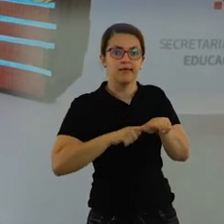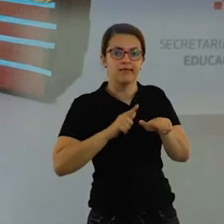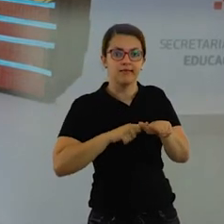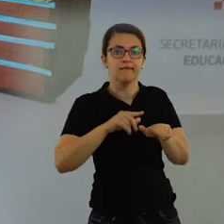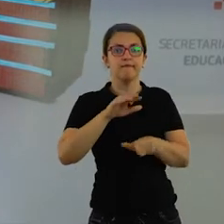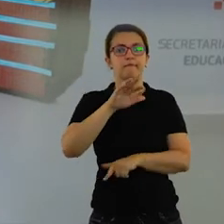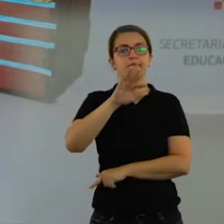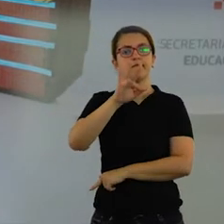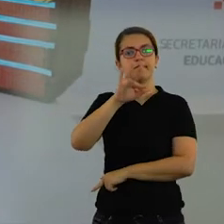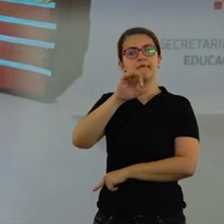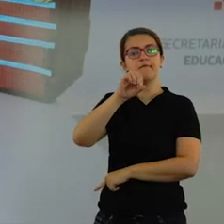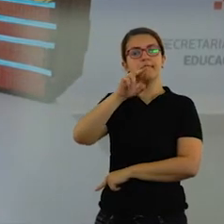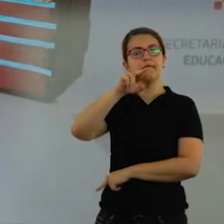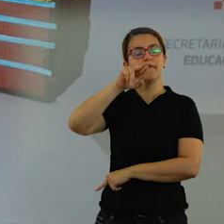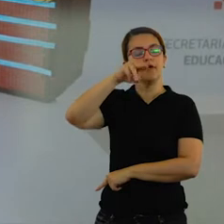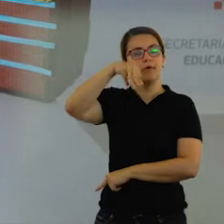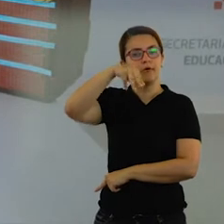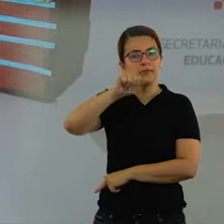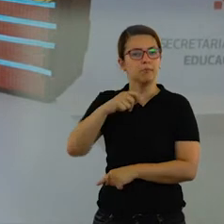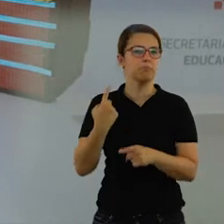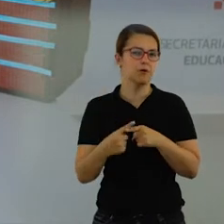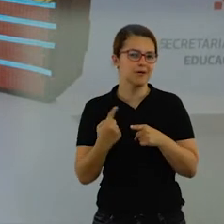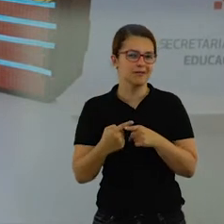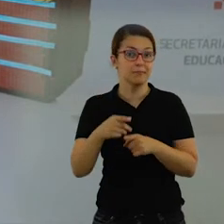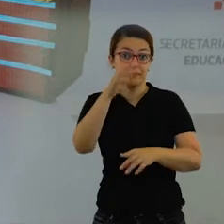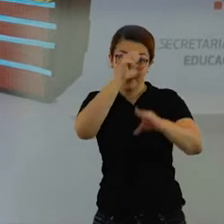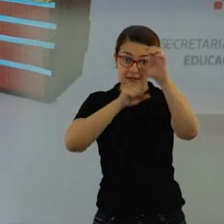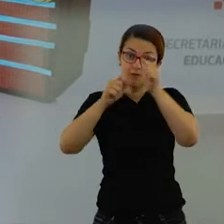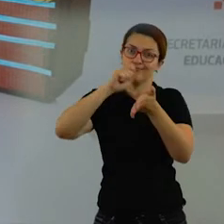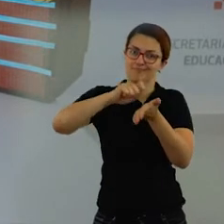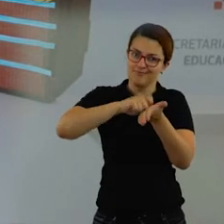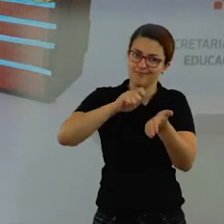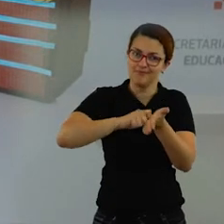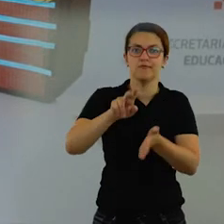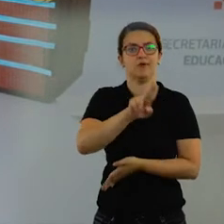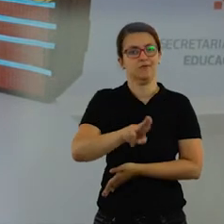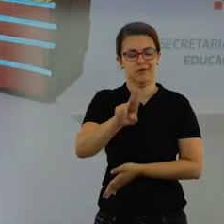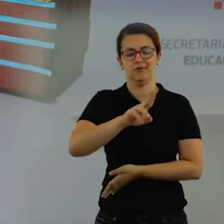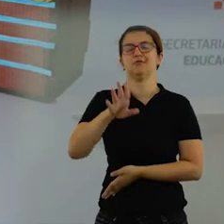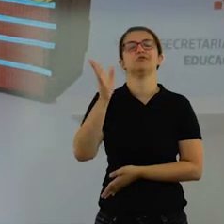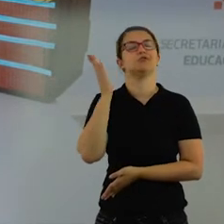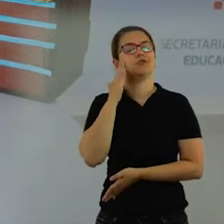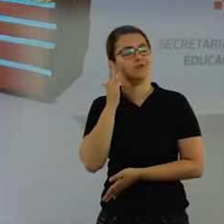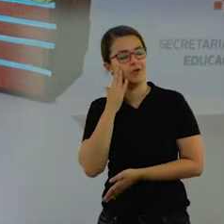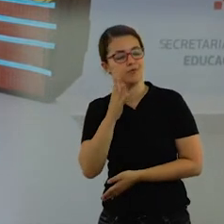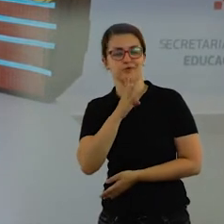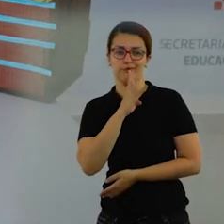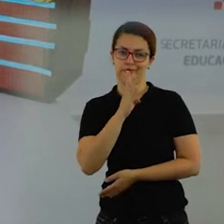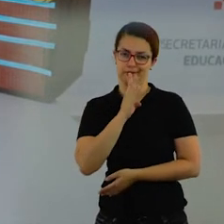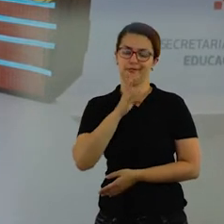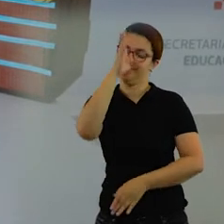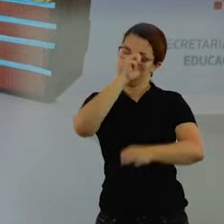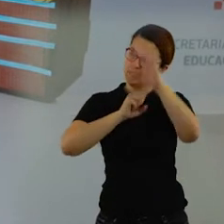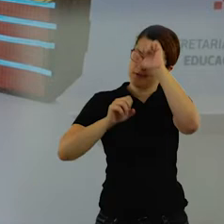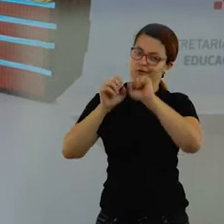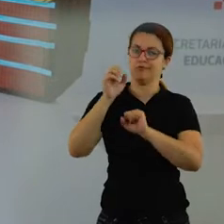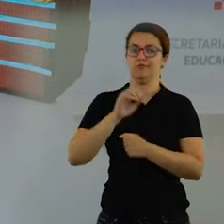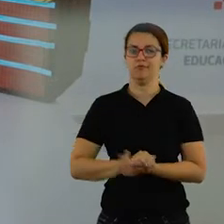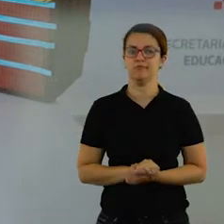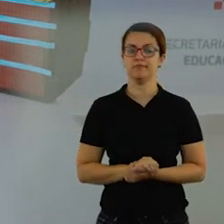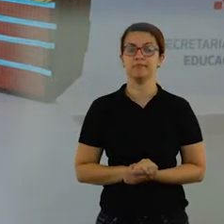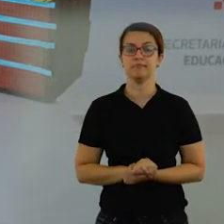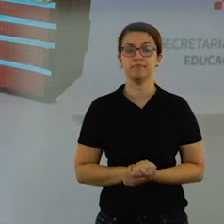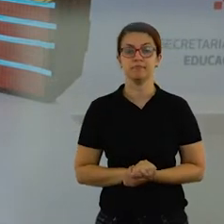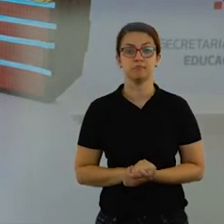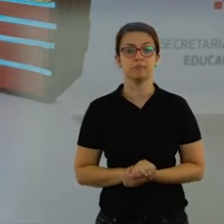letra de forma, tá bom? Porque quando a criança está em fase de alfabetização, é essa letra que ela reconhece, tá? E é essa que ela está aprendendo a